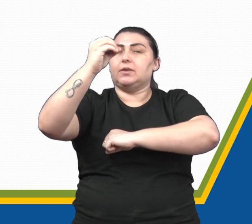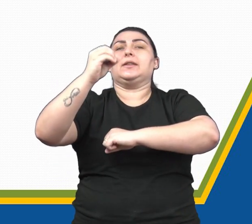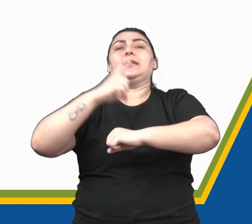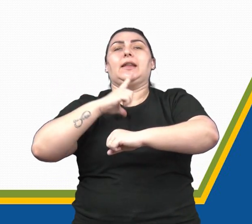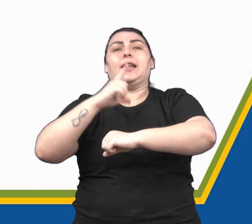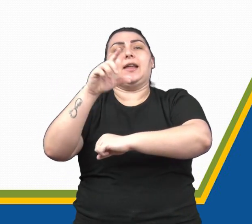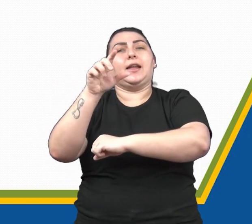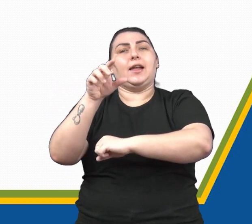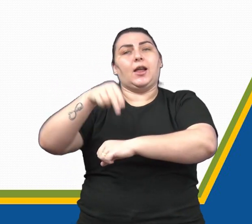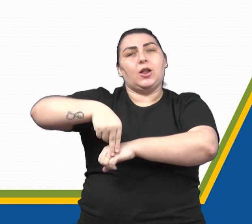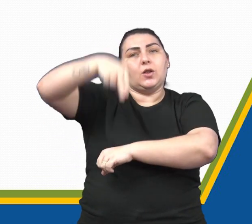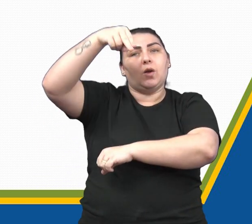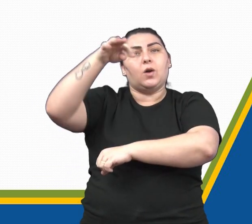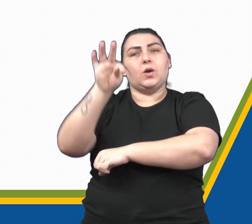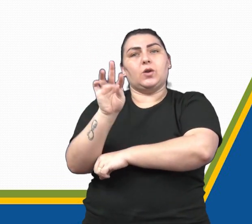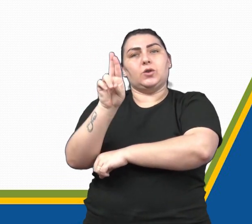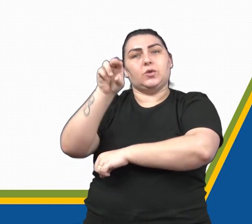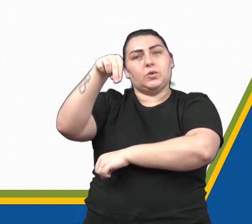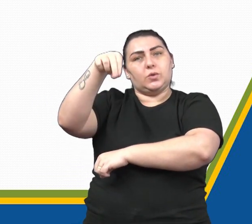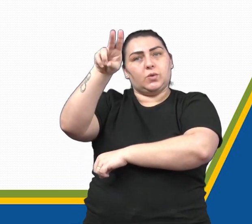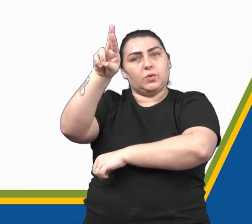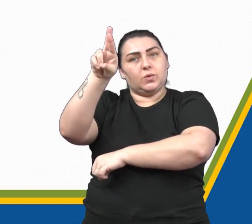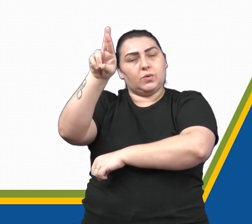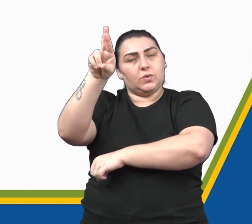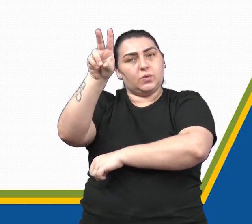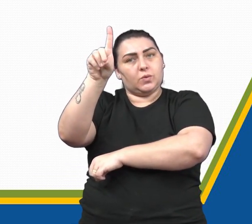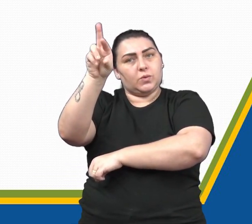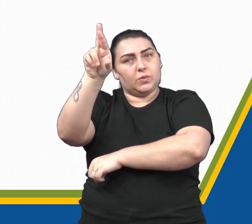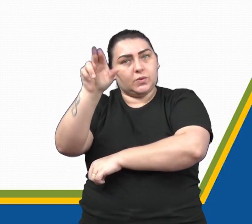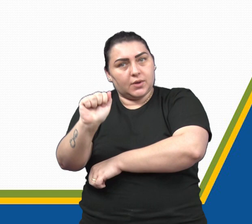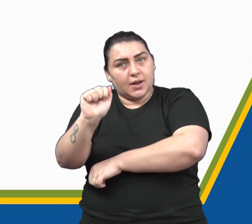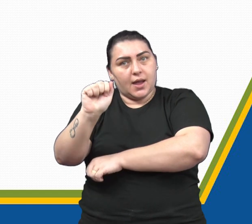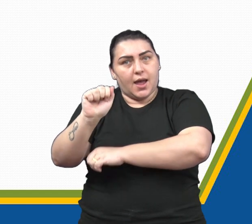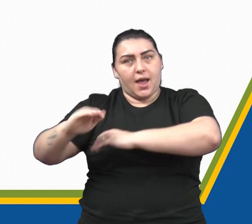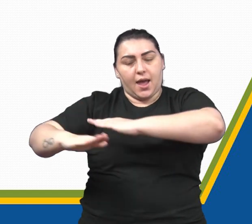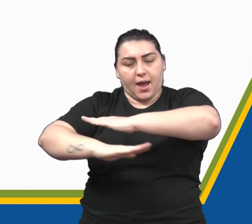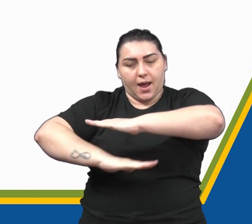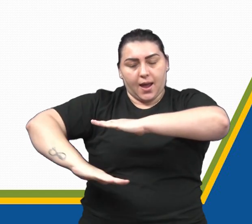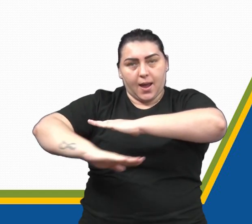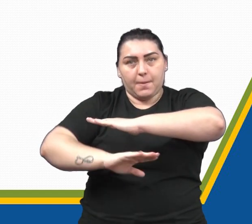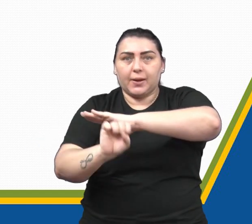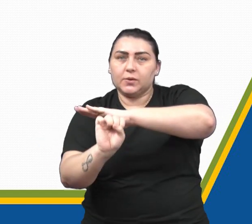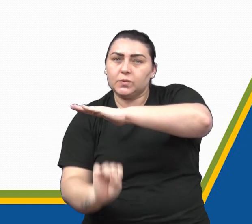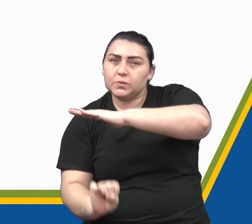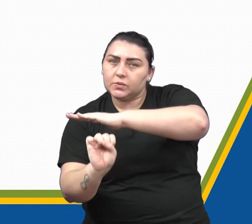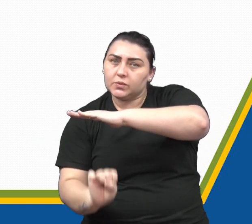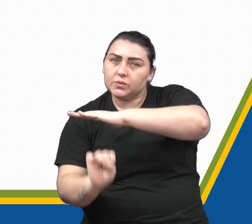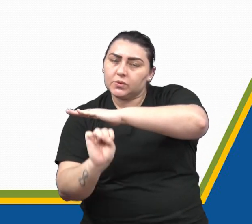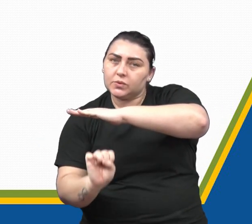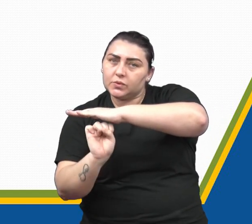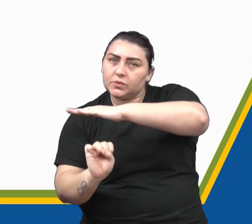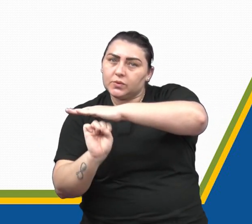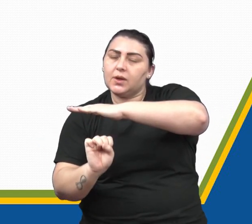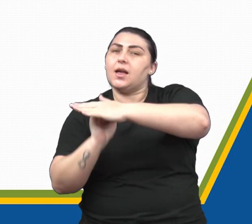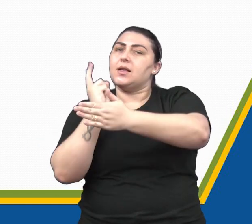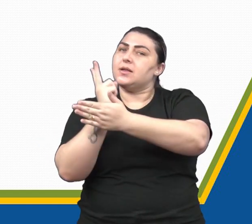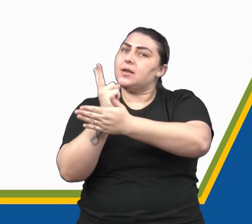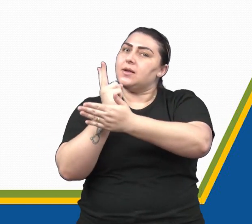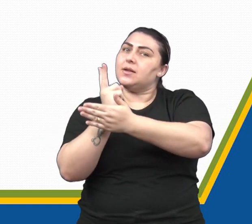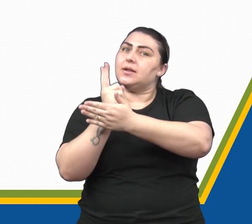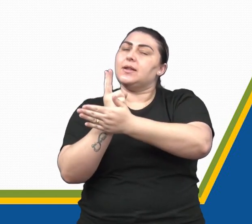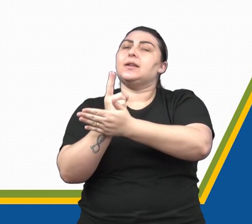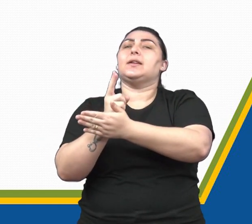tundra, tá? Abaixo do norte é sempre uma linha, sempre descendo, pessoal. Abaixo da tundra a gente